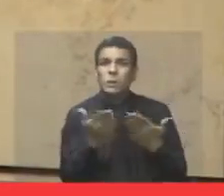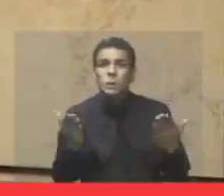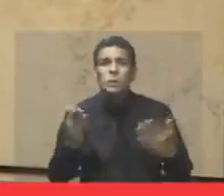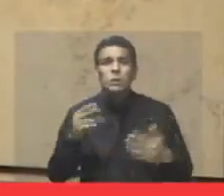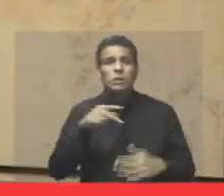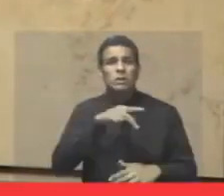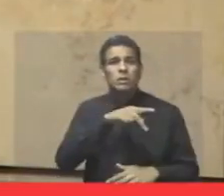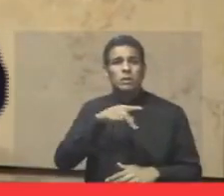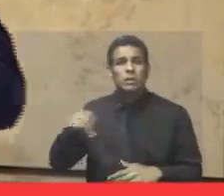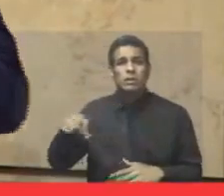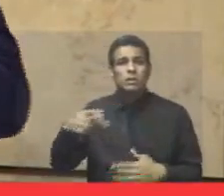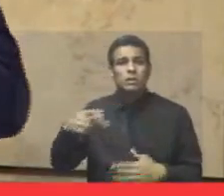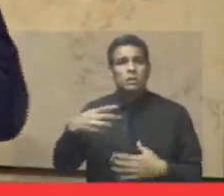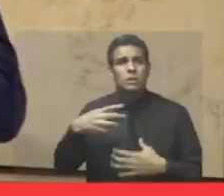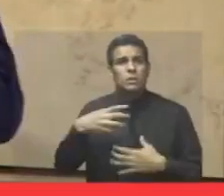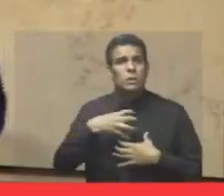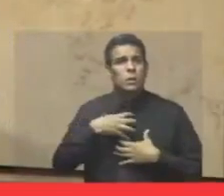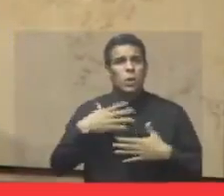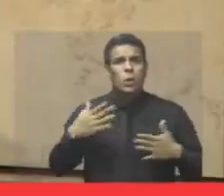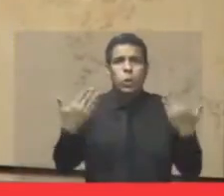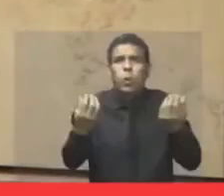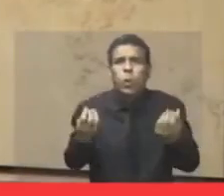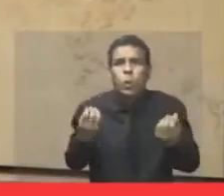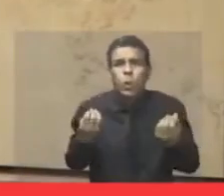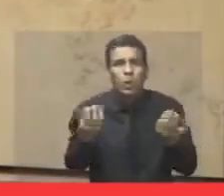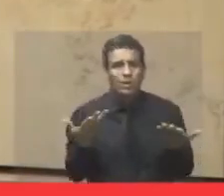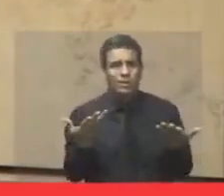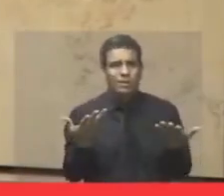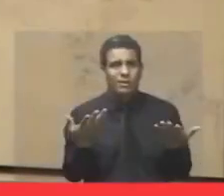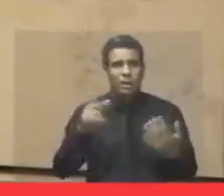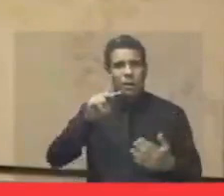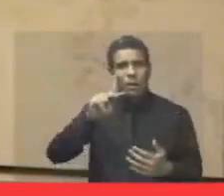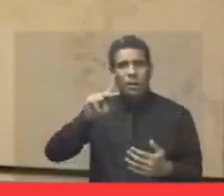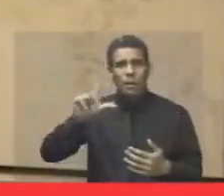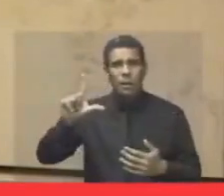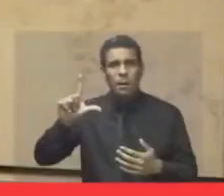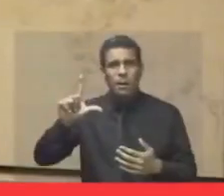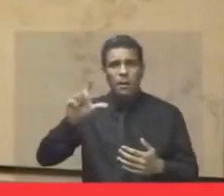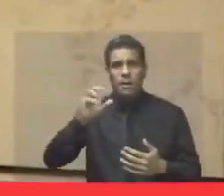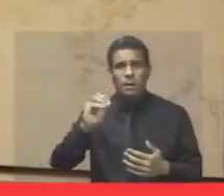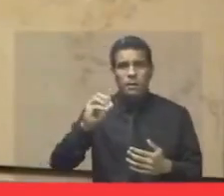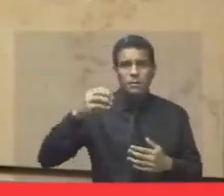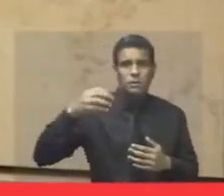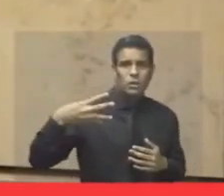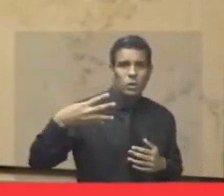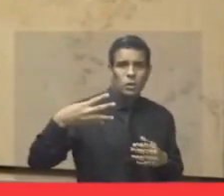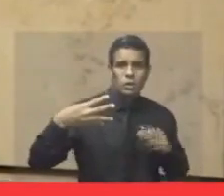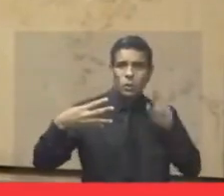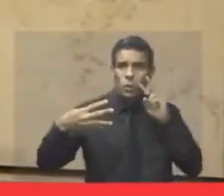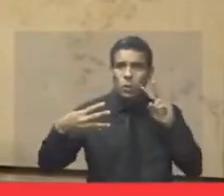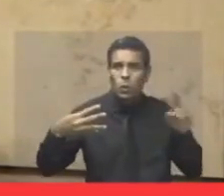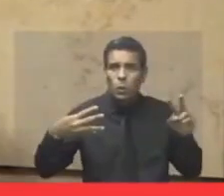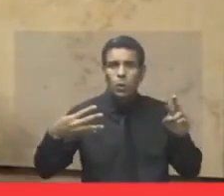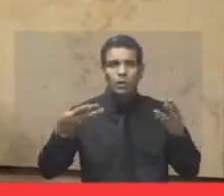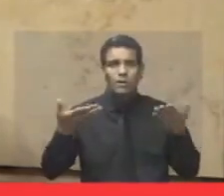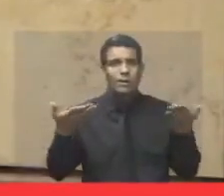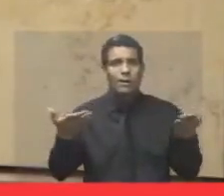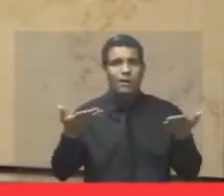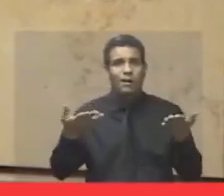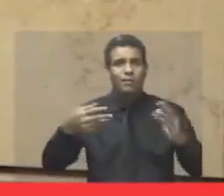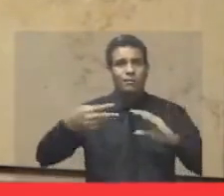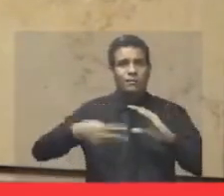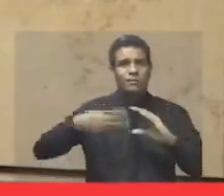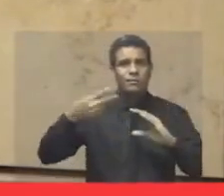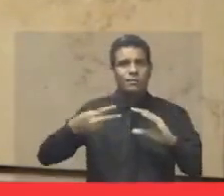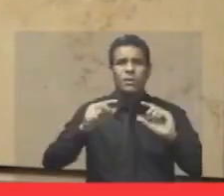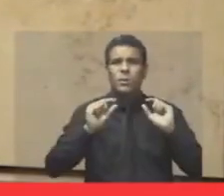Confesso que tomei um susto quando esse PLC número 4 chegou a essa casa, vereadora Tainá. Porque veja